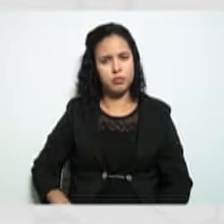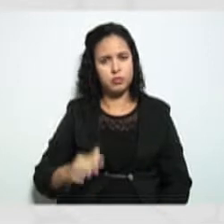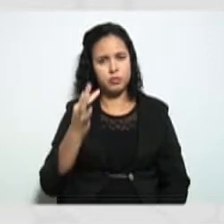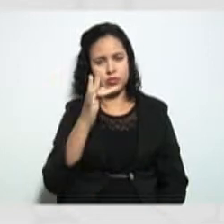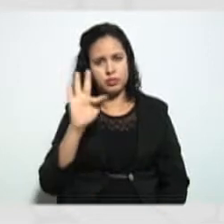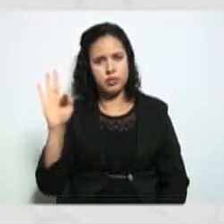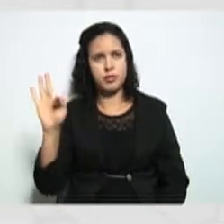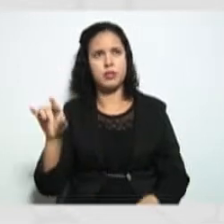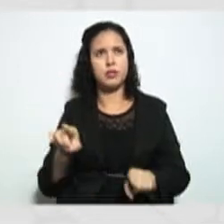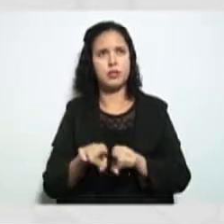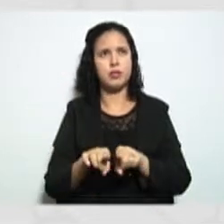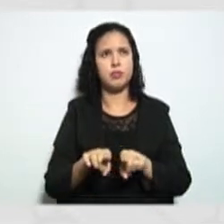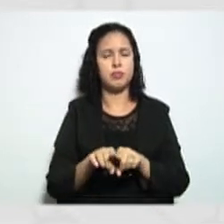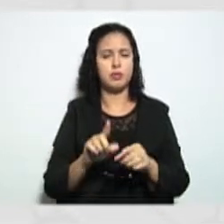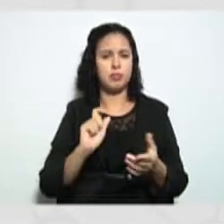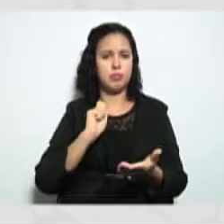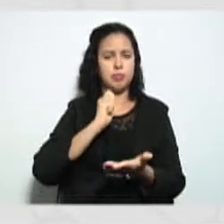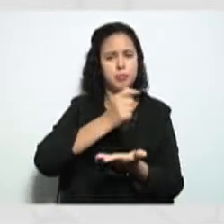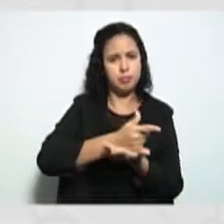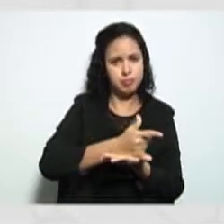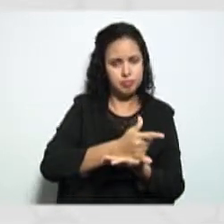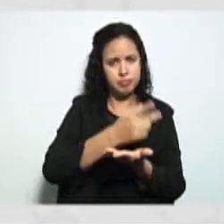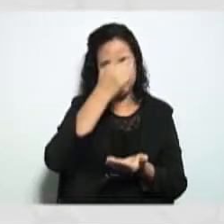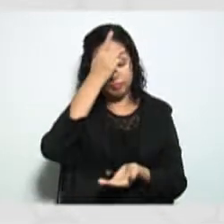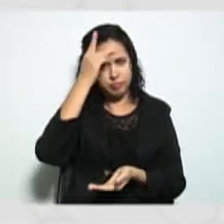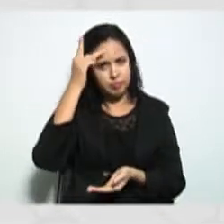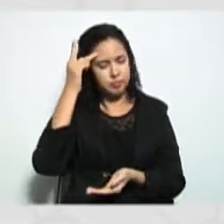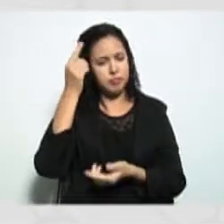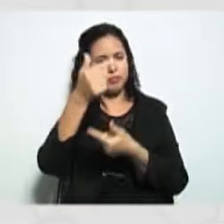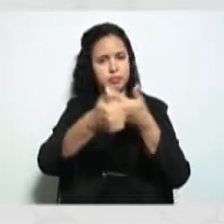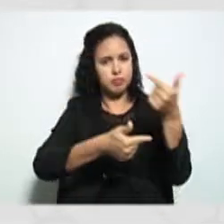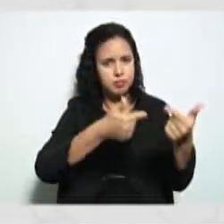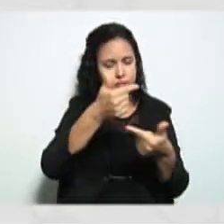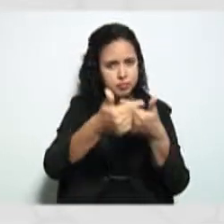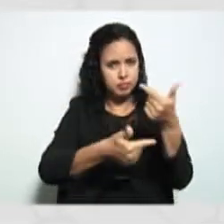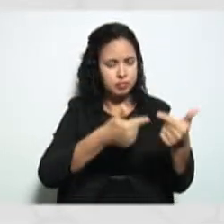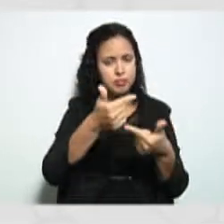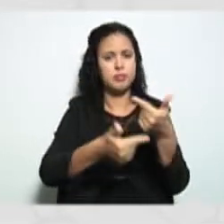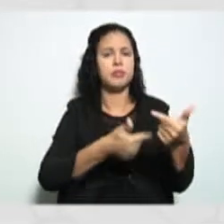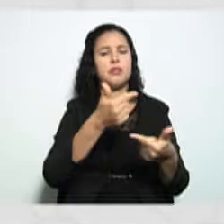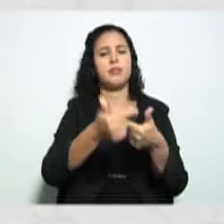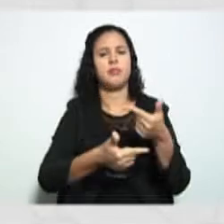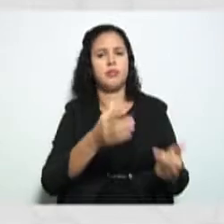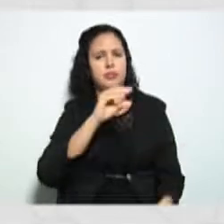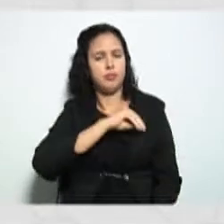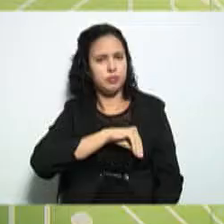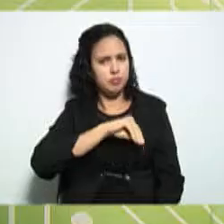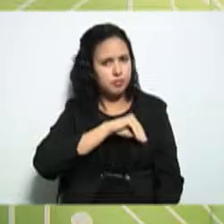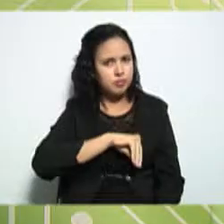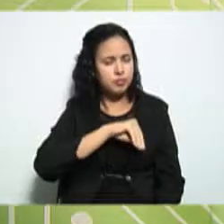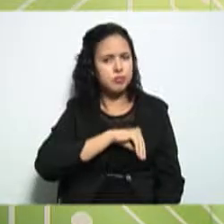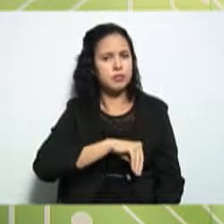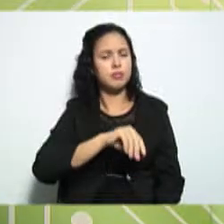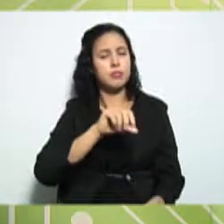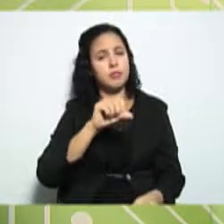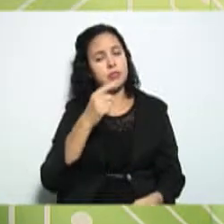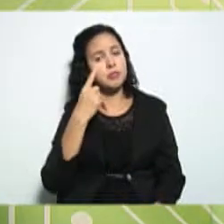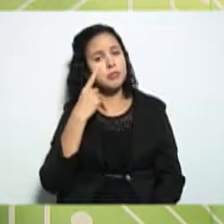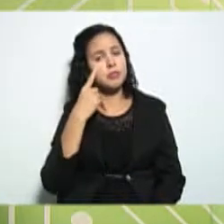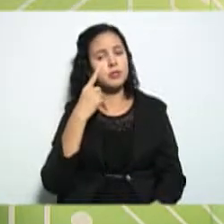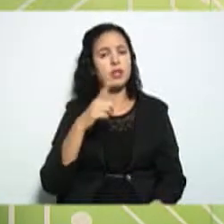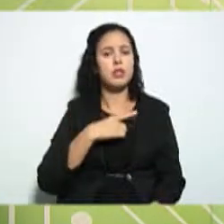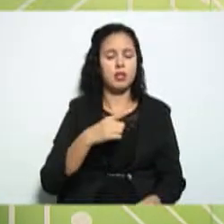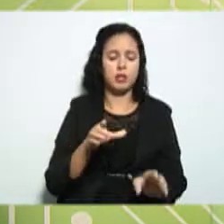seus dirigentes, é uma dúvida muito frequente, né? Podemos pagar os dirigentes? A gente estava falando lá, tem um conselho fiscal, tem um conselho